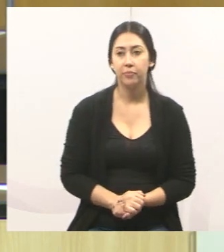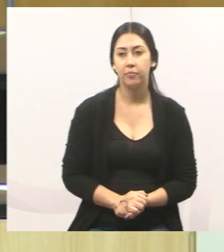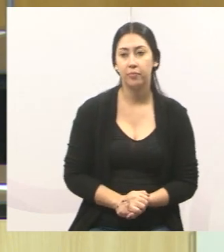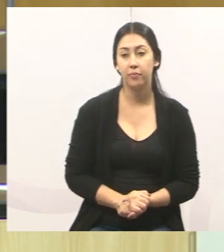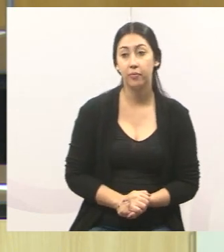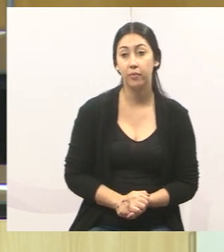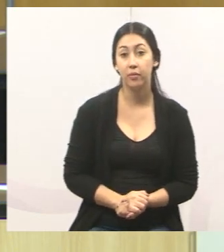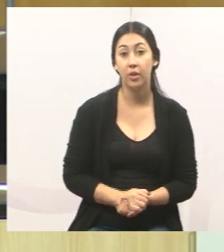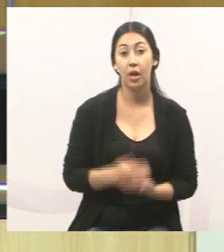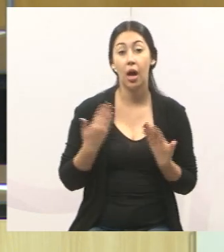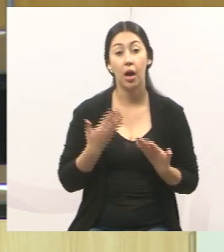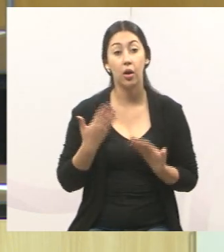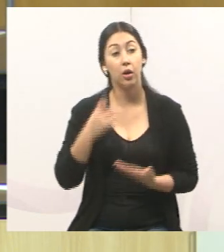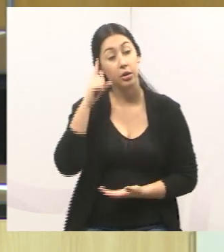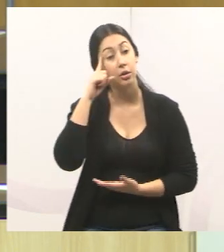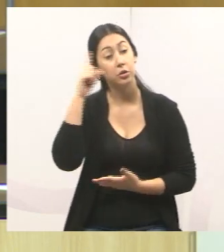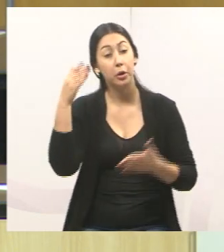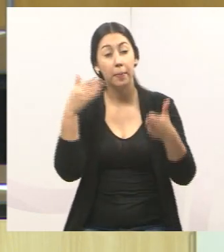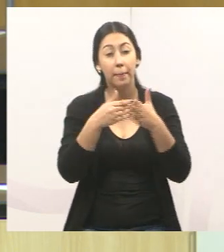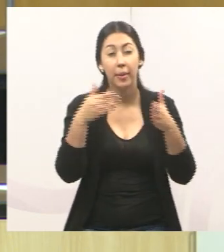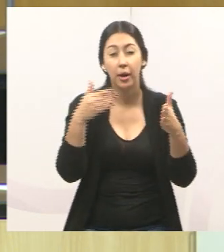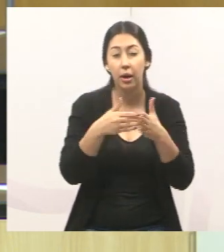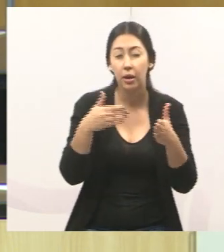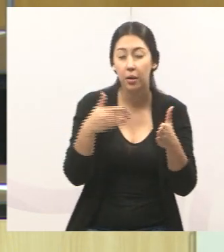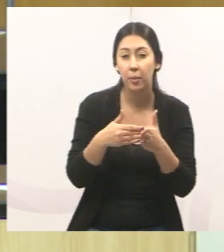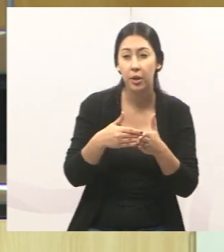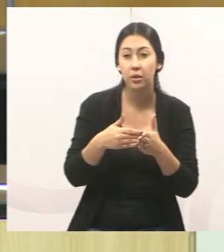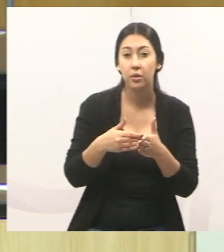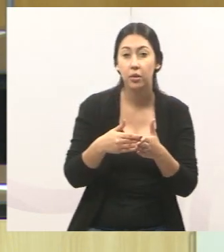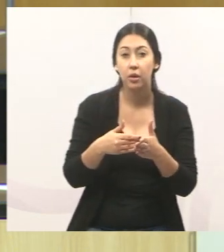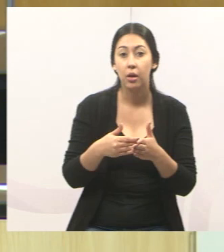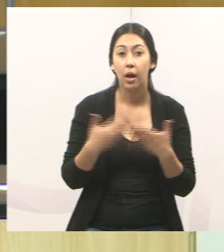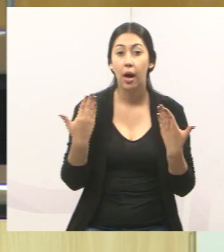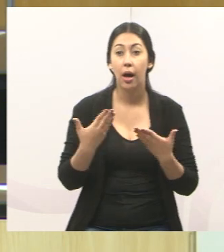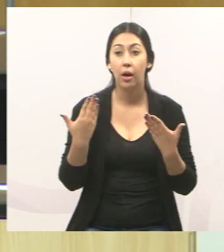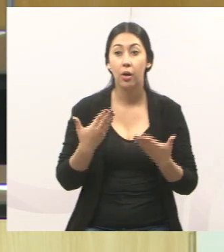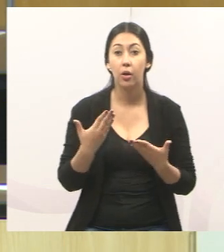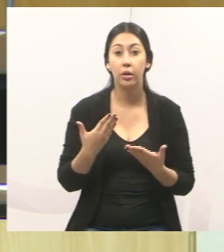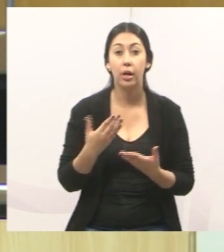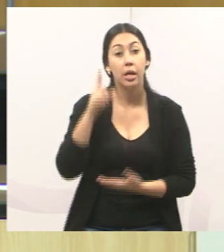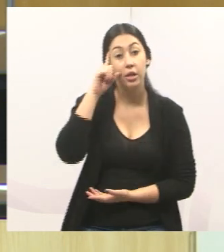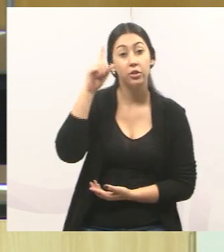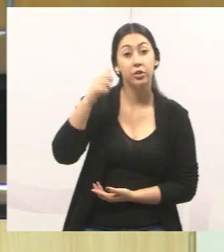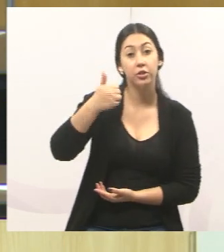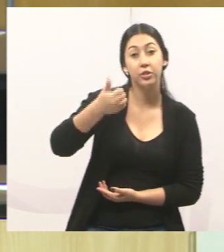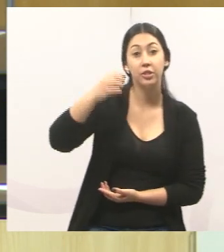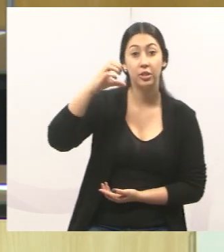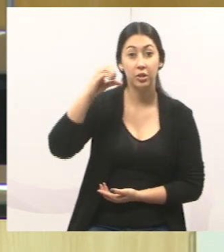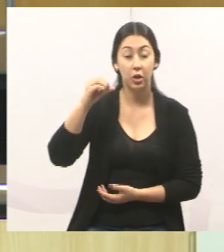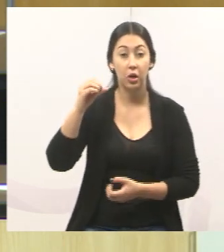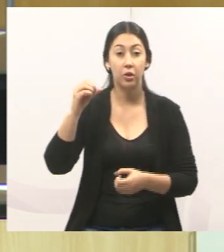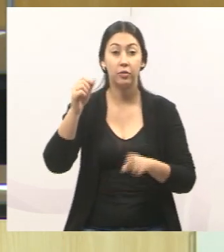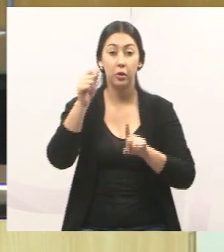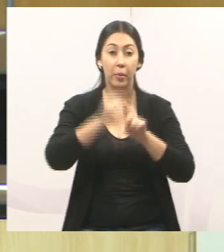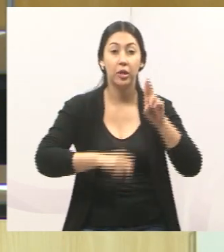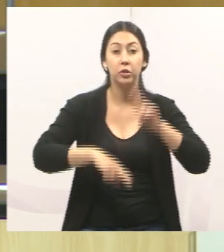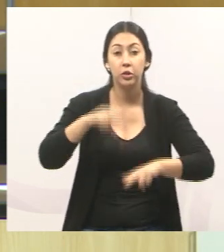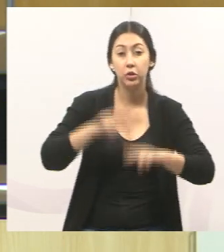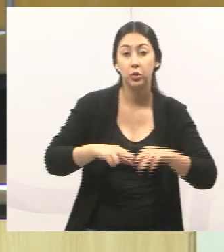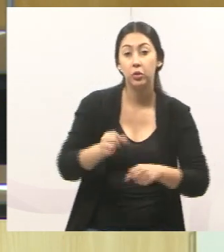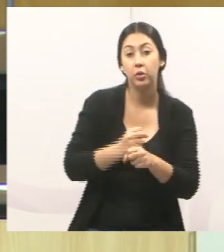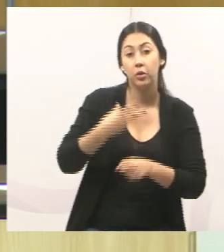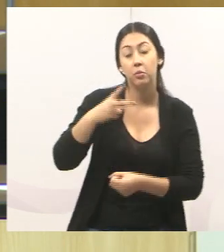o prazo fatal para apreciação da matéria se ultimará em 19 de junho de 2020, sendo